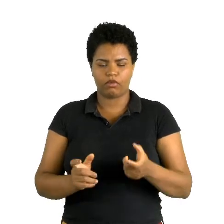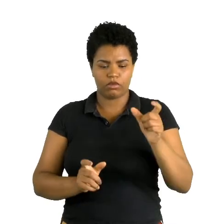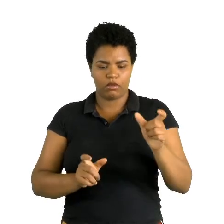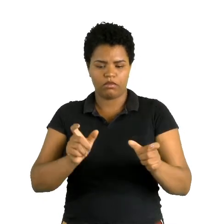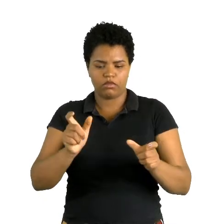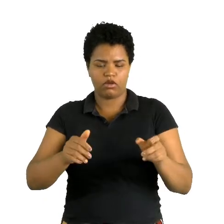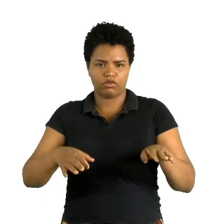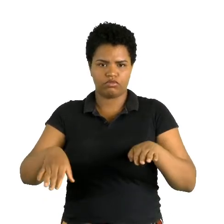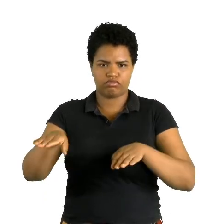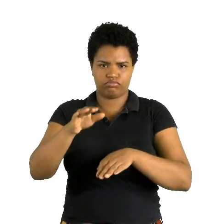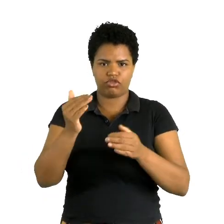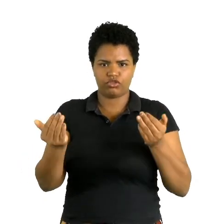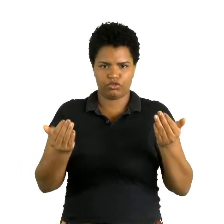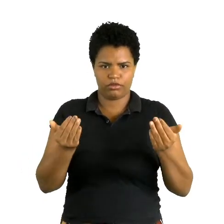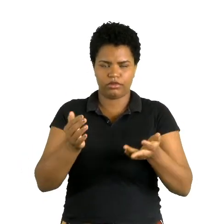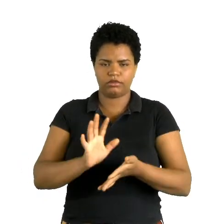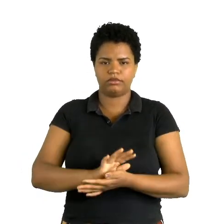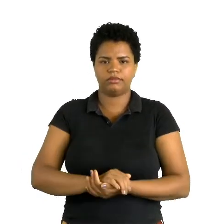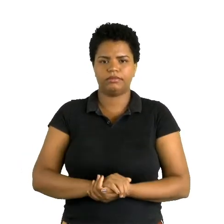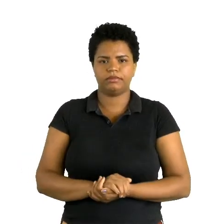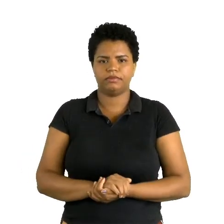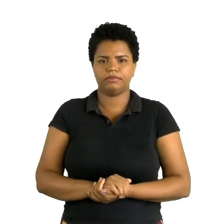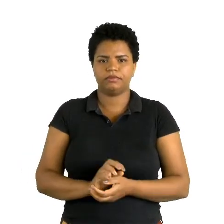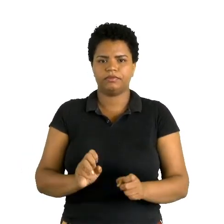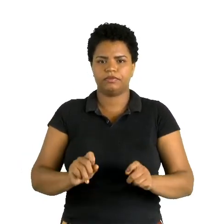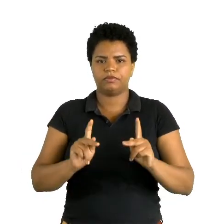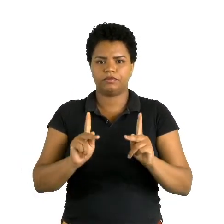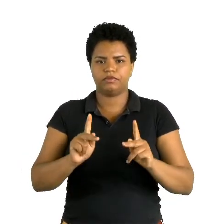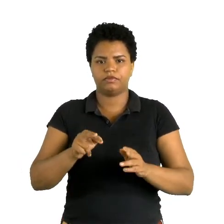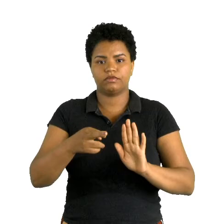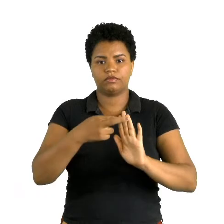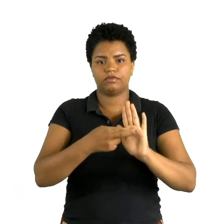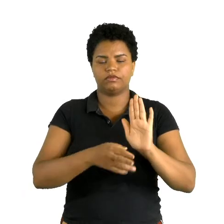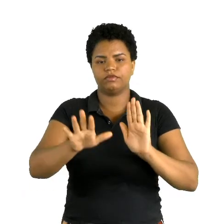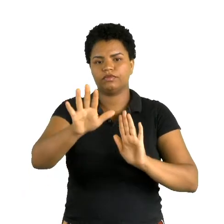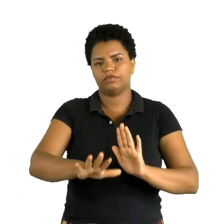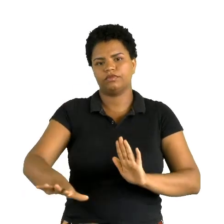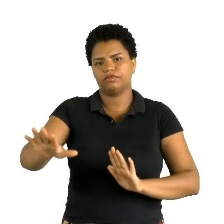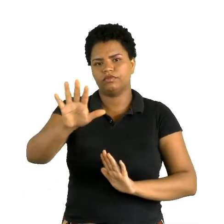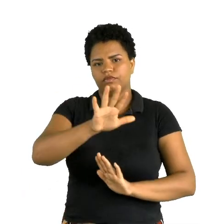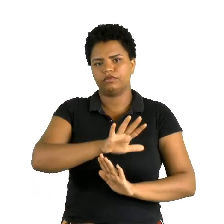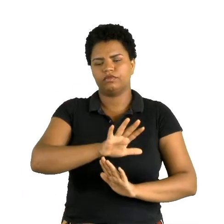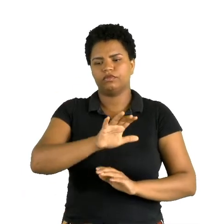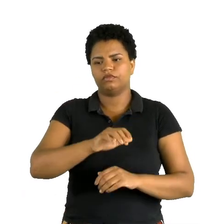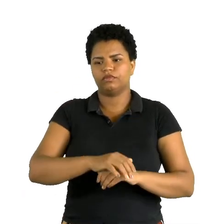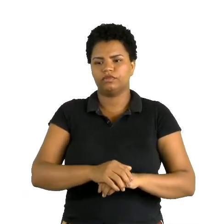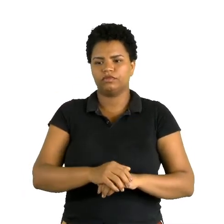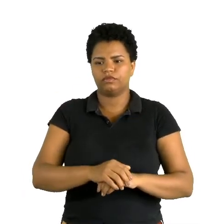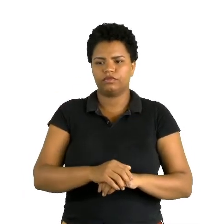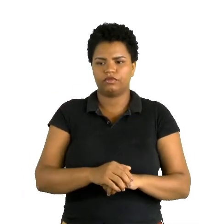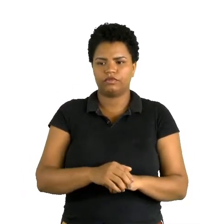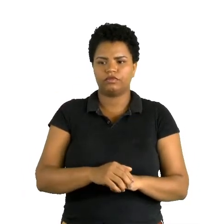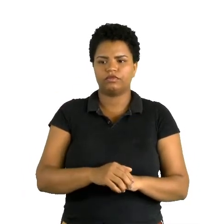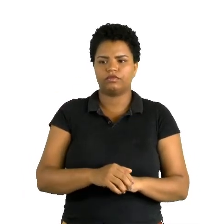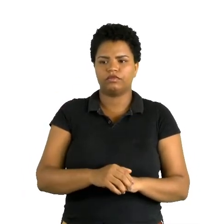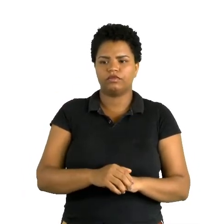se comparando. Ok, guys? A regra geral é, para o adjetivo, a gente